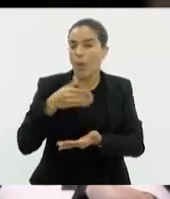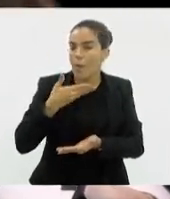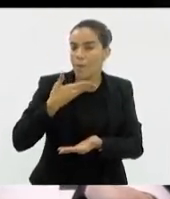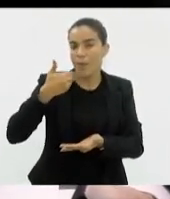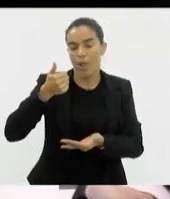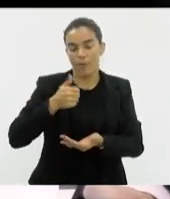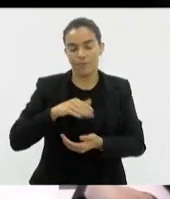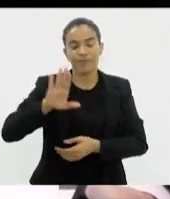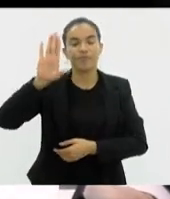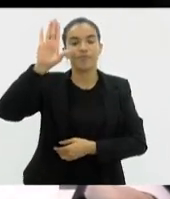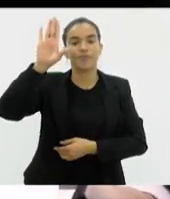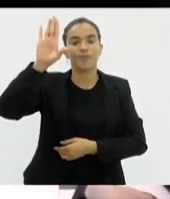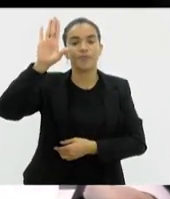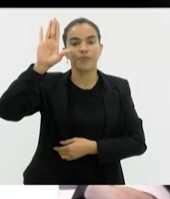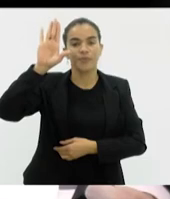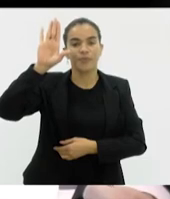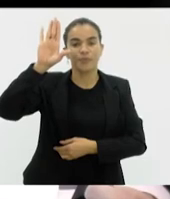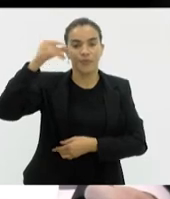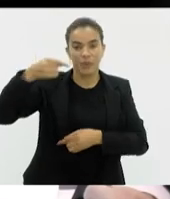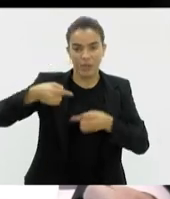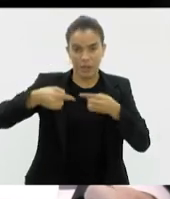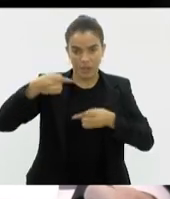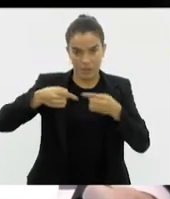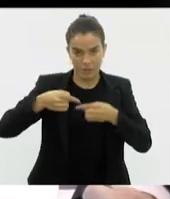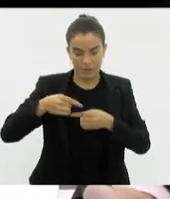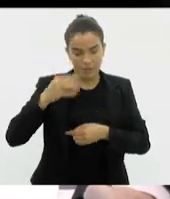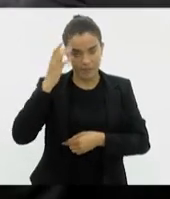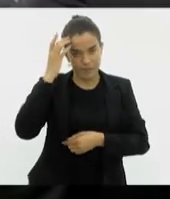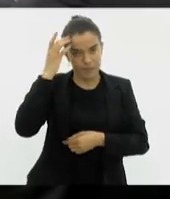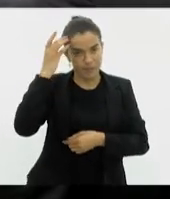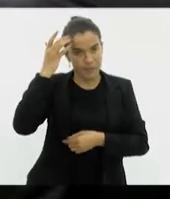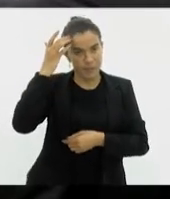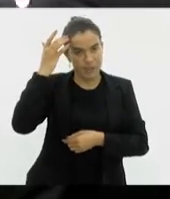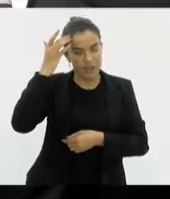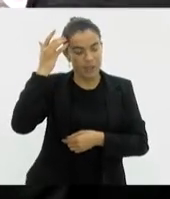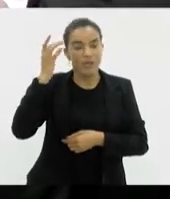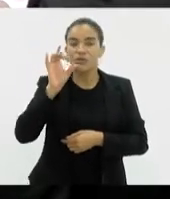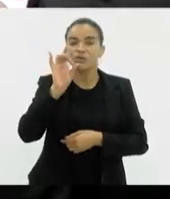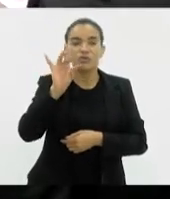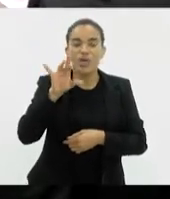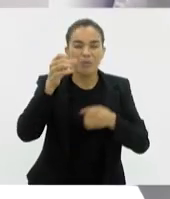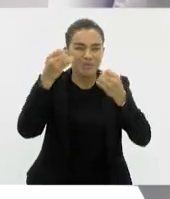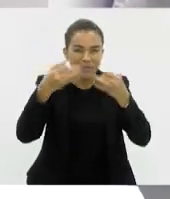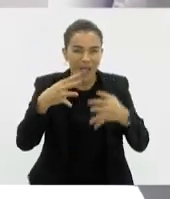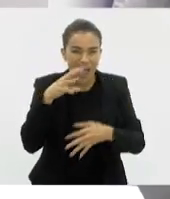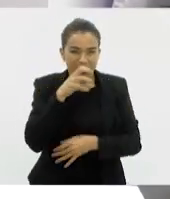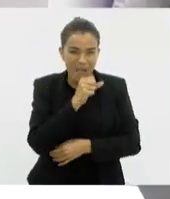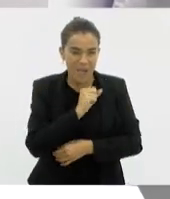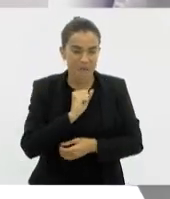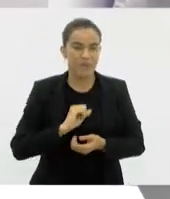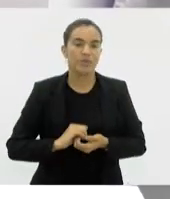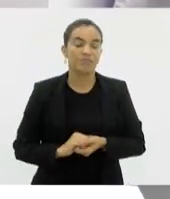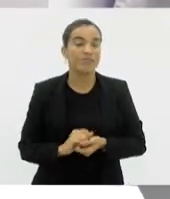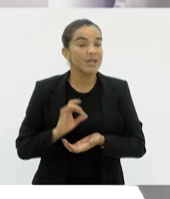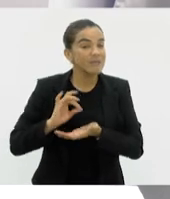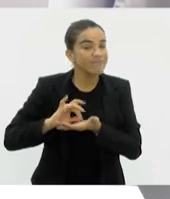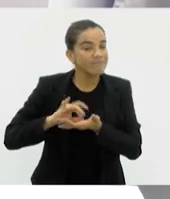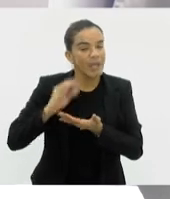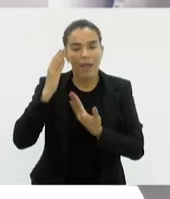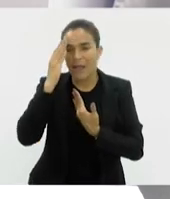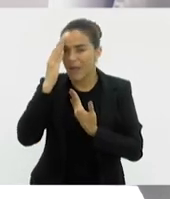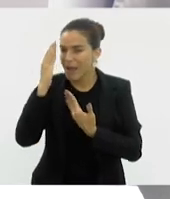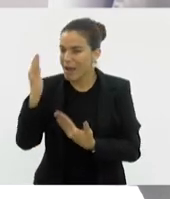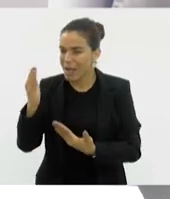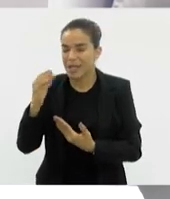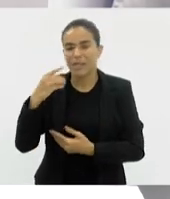o mais adequado. Perfeito. Para discutir. Senhor presidente. Eu vou passar a palavra para Vossa Excelência, mas só para fazer uma explicação rápida. Na verdade, agradeço aqui,